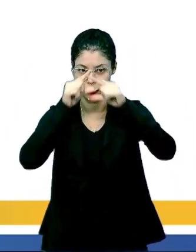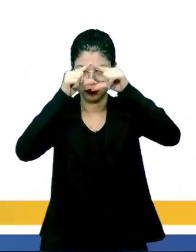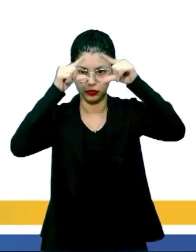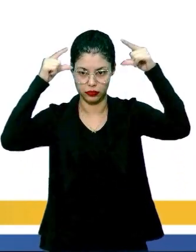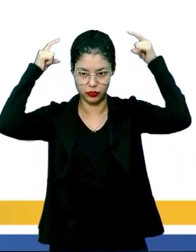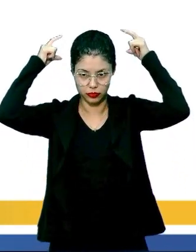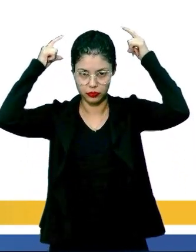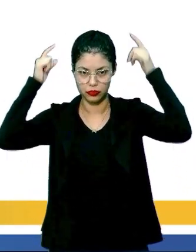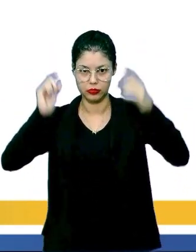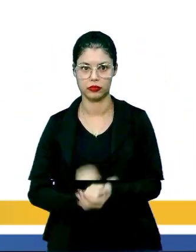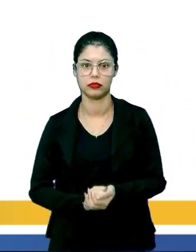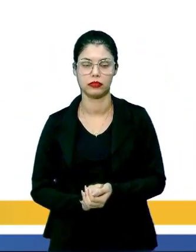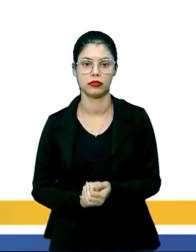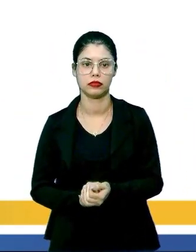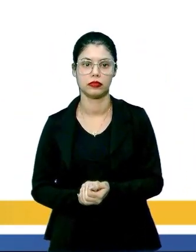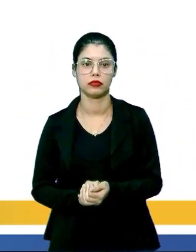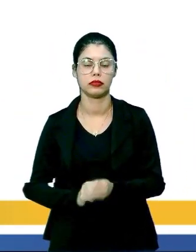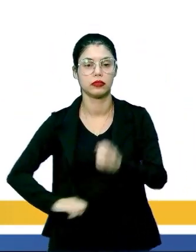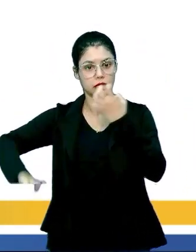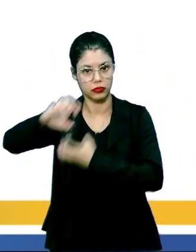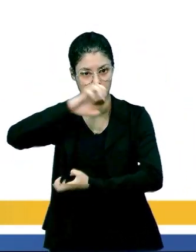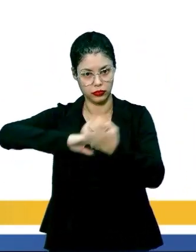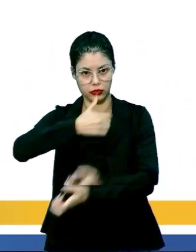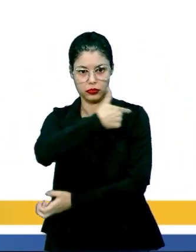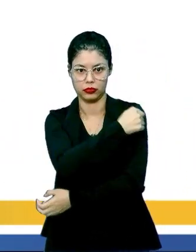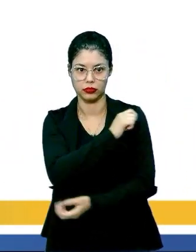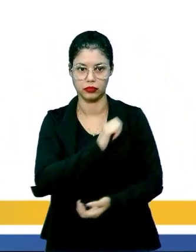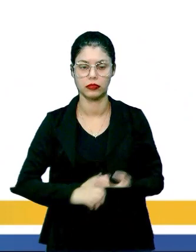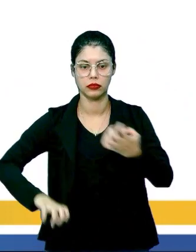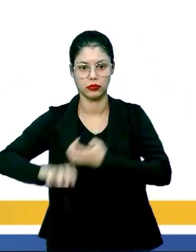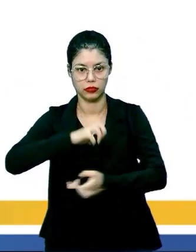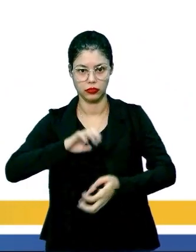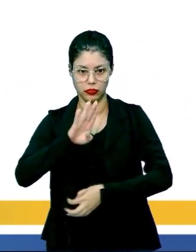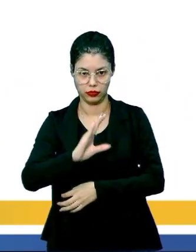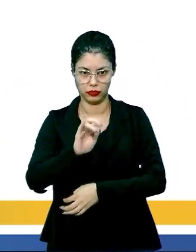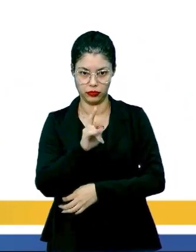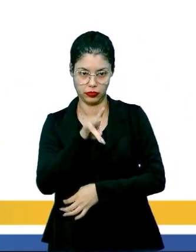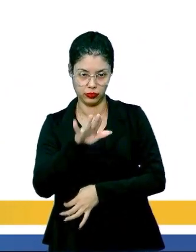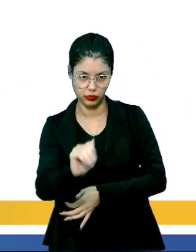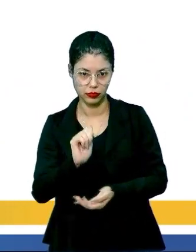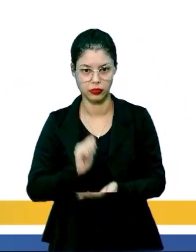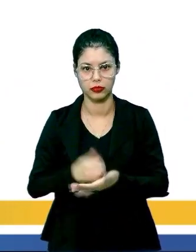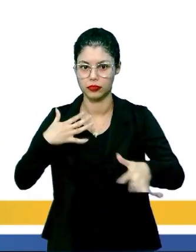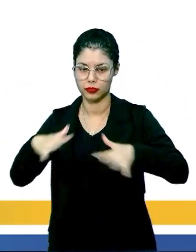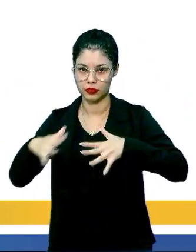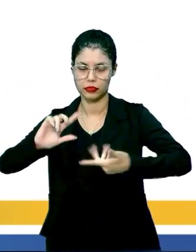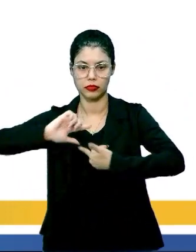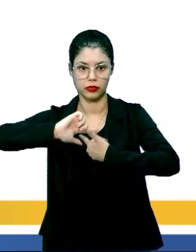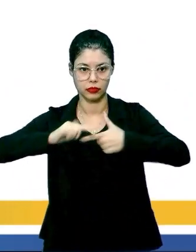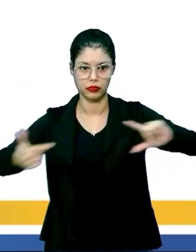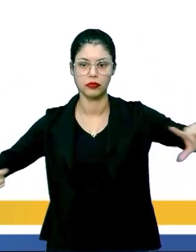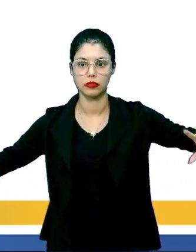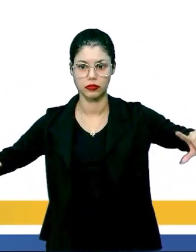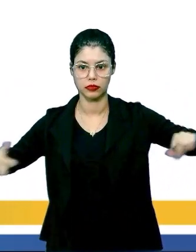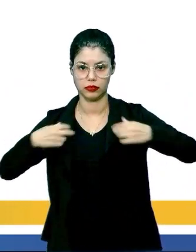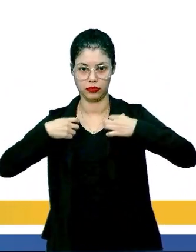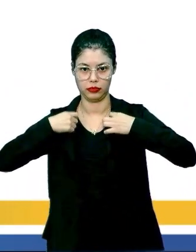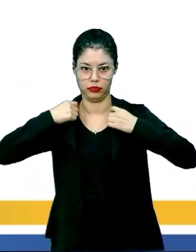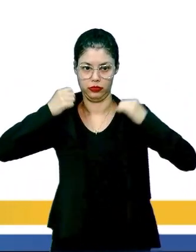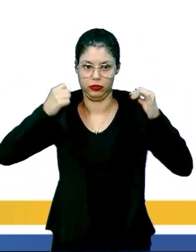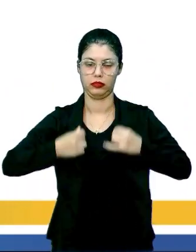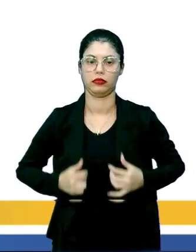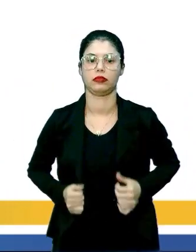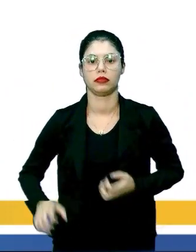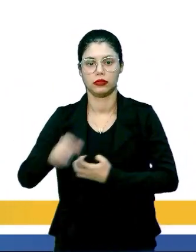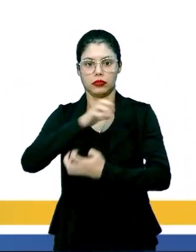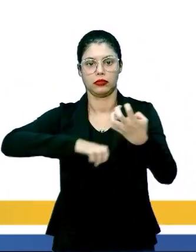do cangaço, a revolta da vacina, a revolta da chibata e, para finalizarmos, né, o